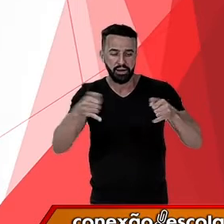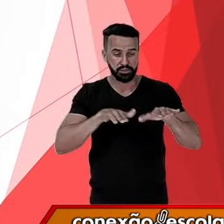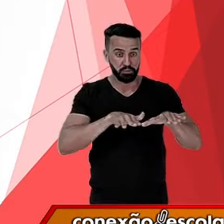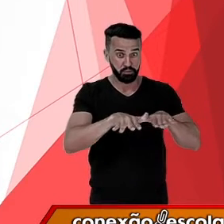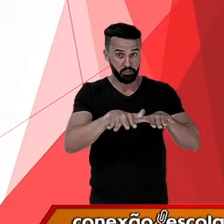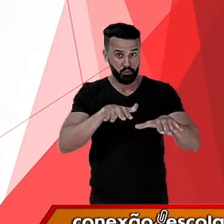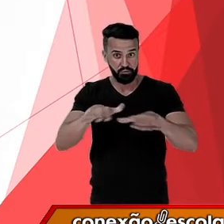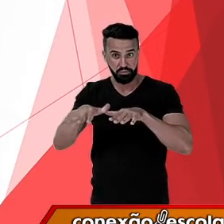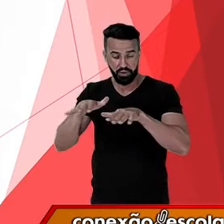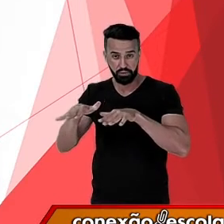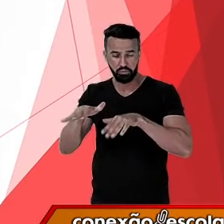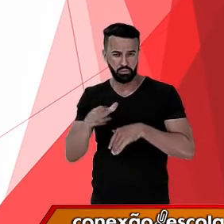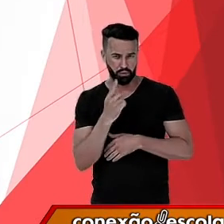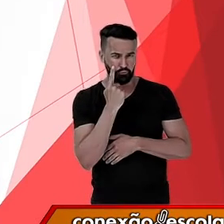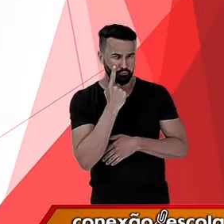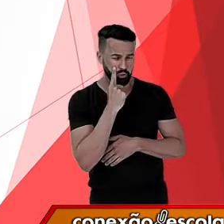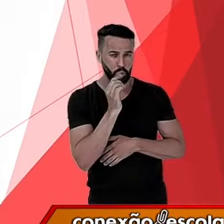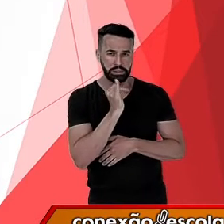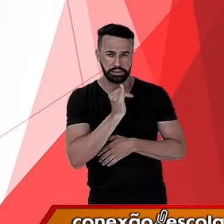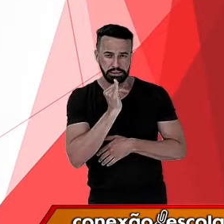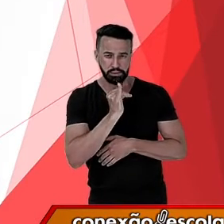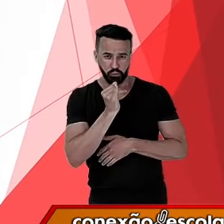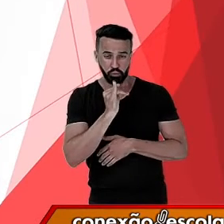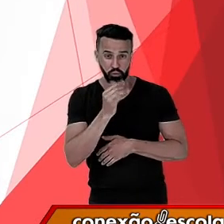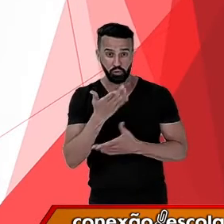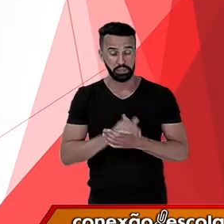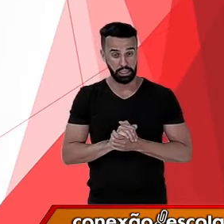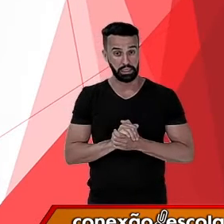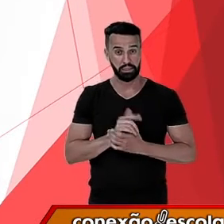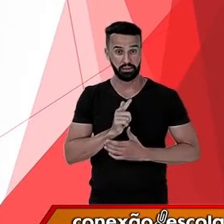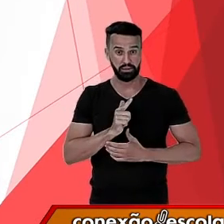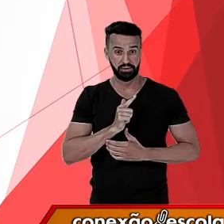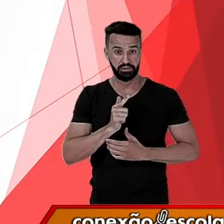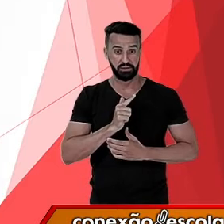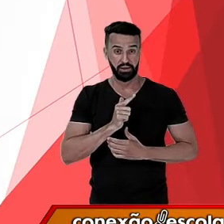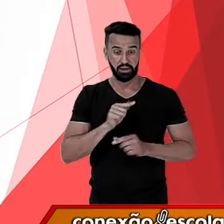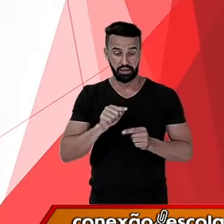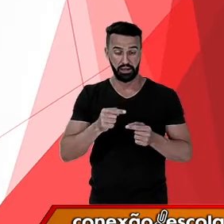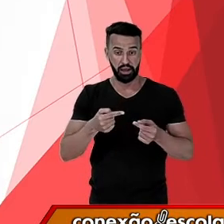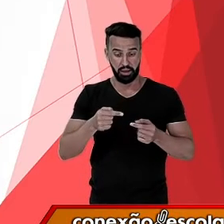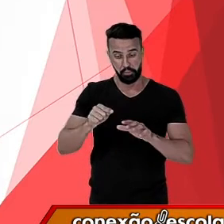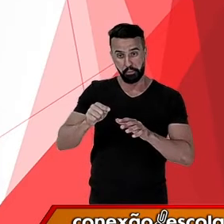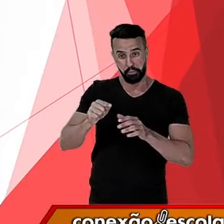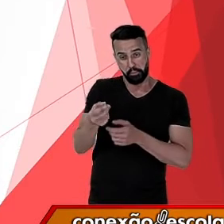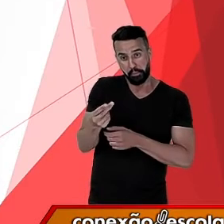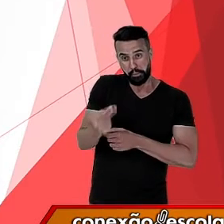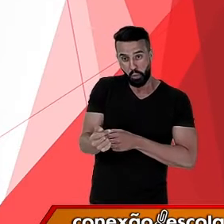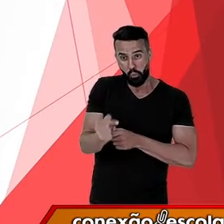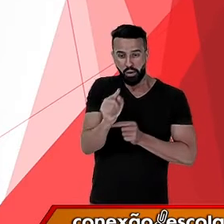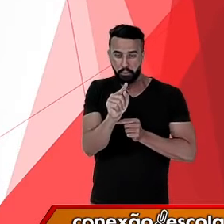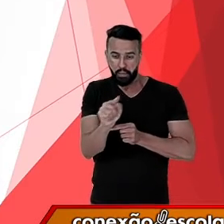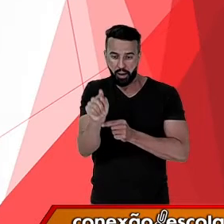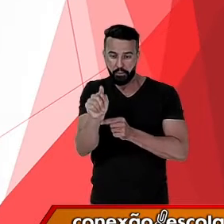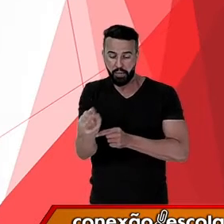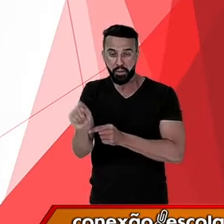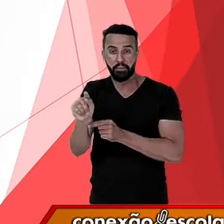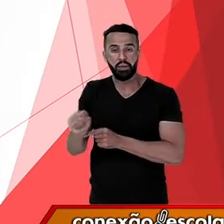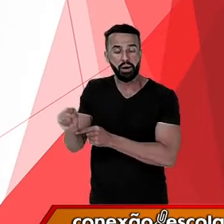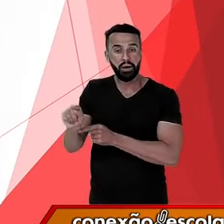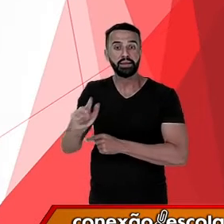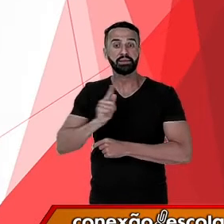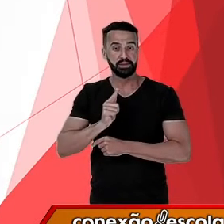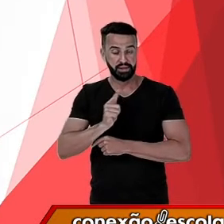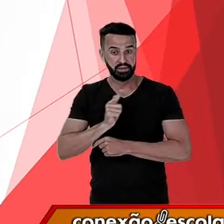observamos aquele desenho de linhas apontadas ali na direção da mão do Seninha? É uma expressão de